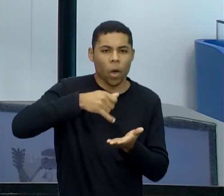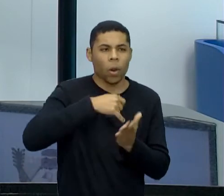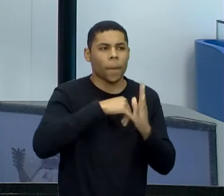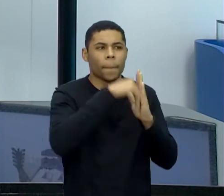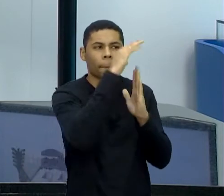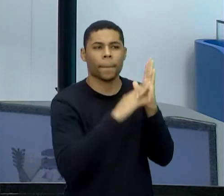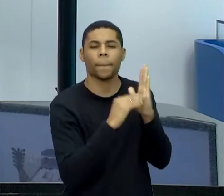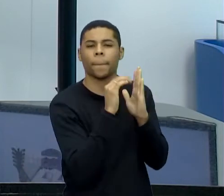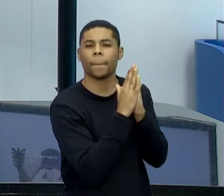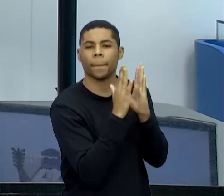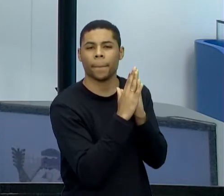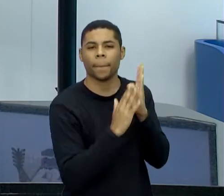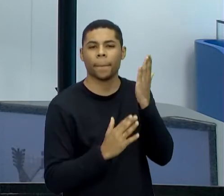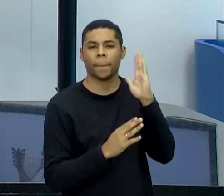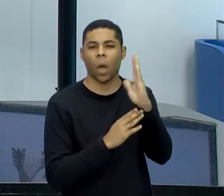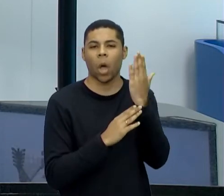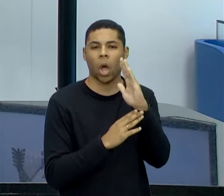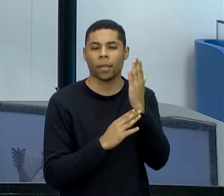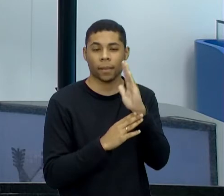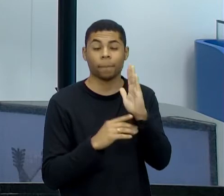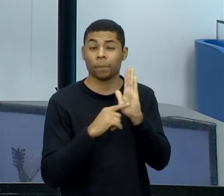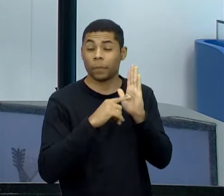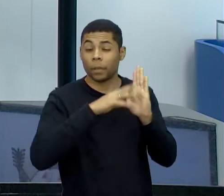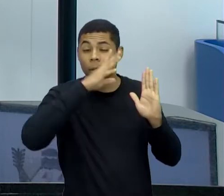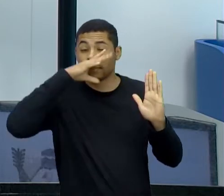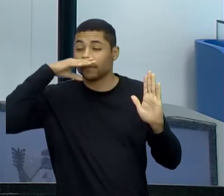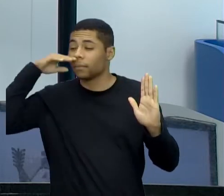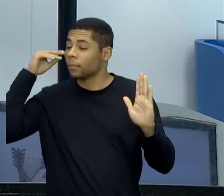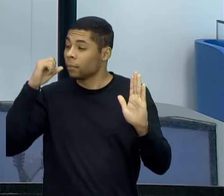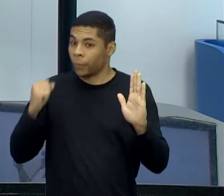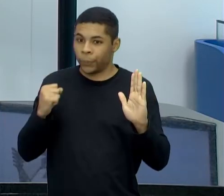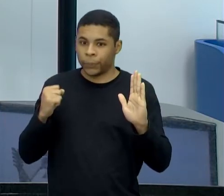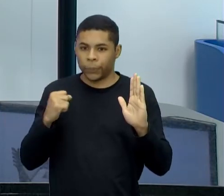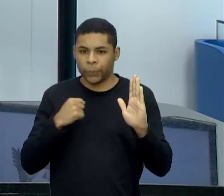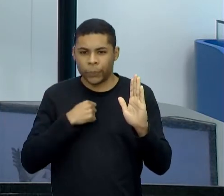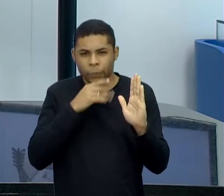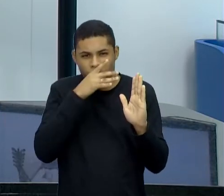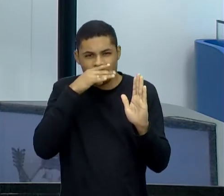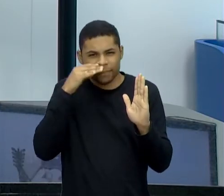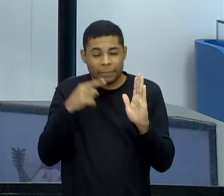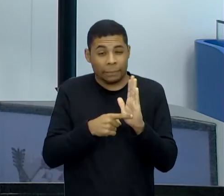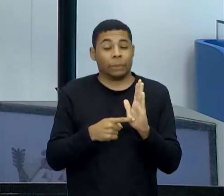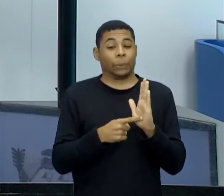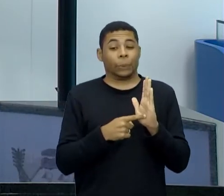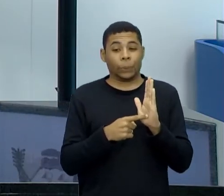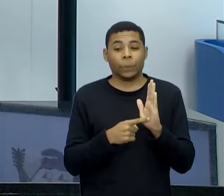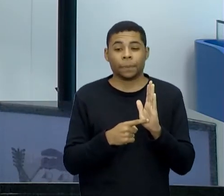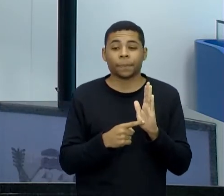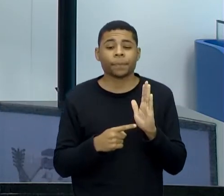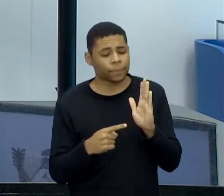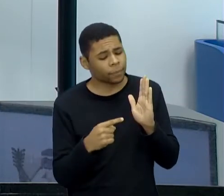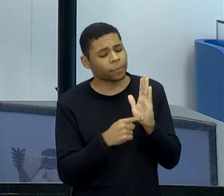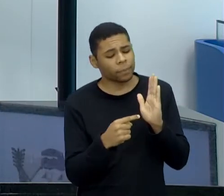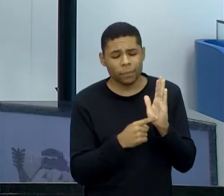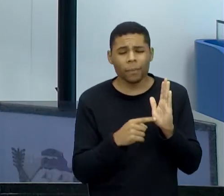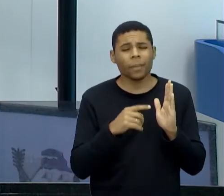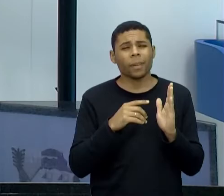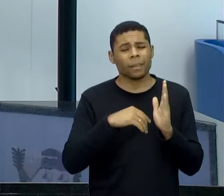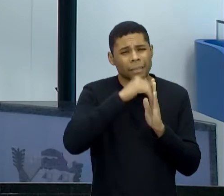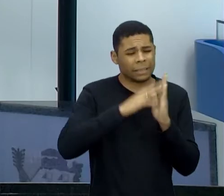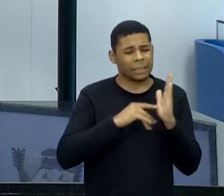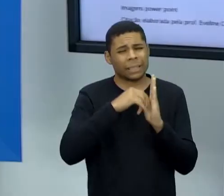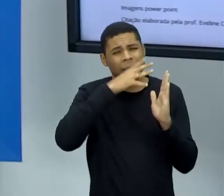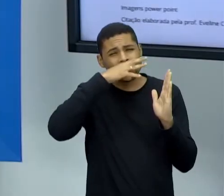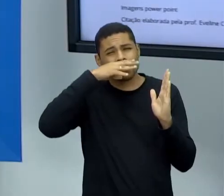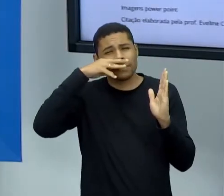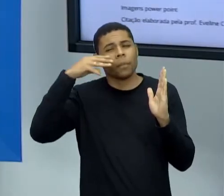pintar portas, né? Elas exalam um cheiro muito forte, um cheiro químico muito forte e leva um tempinho aí